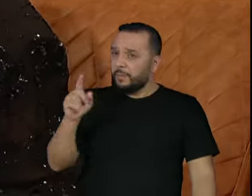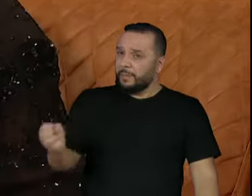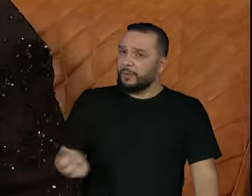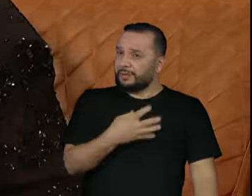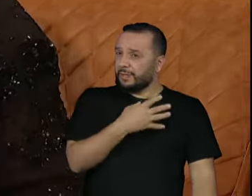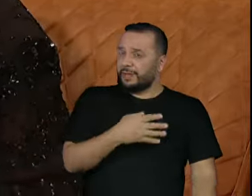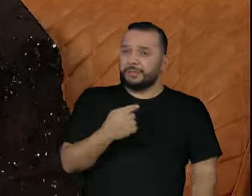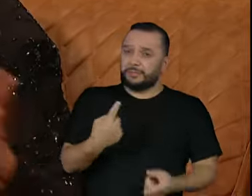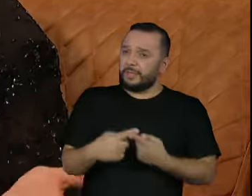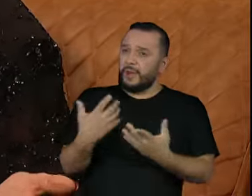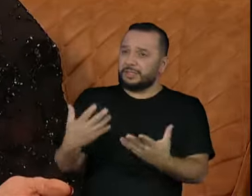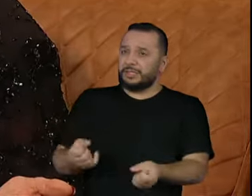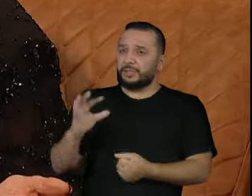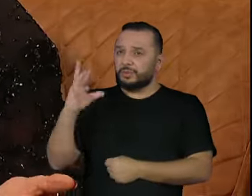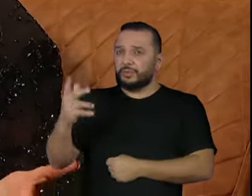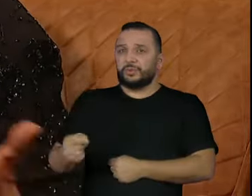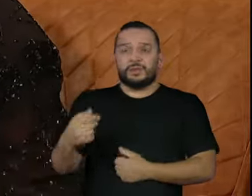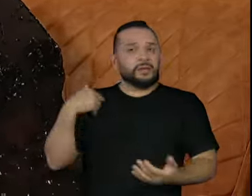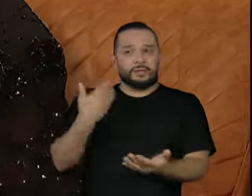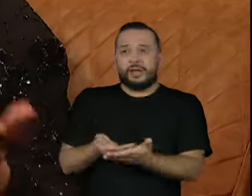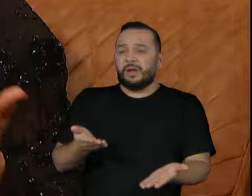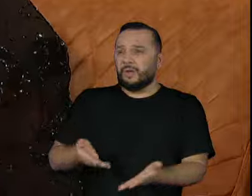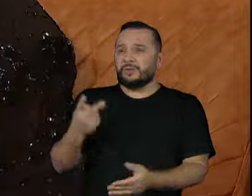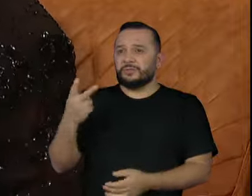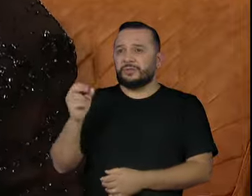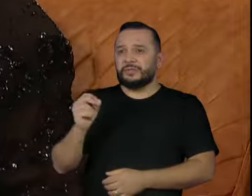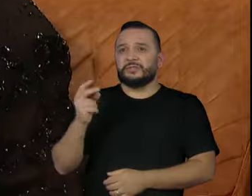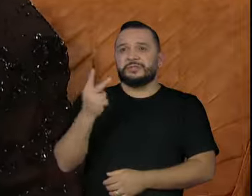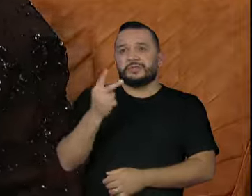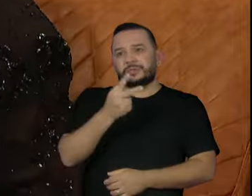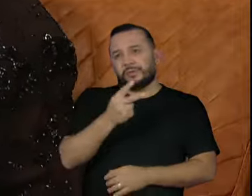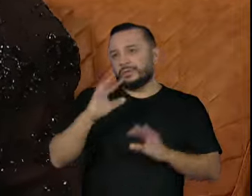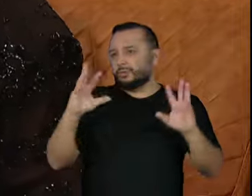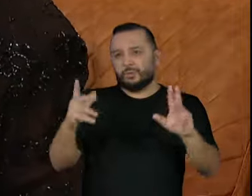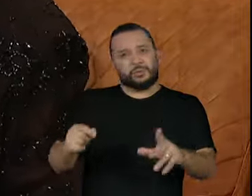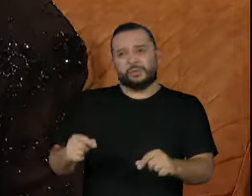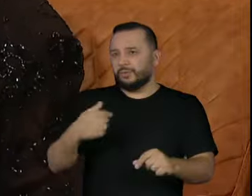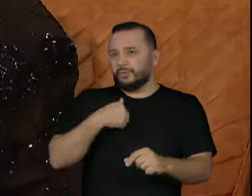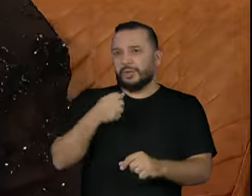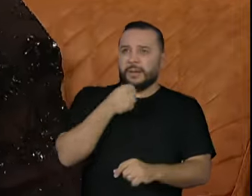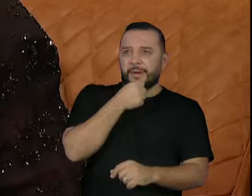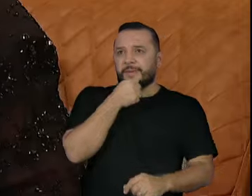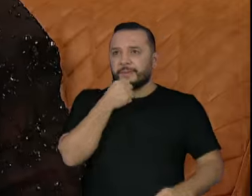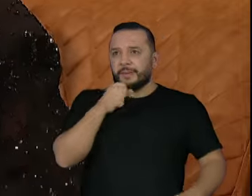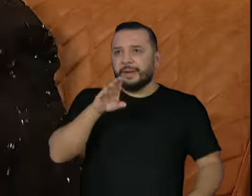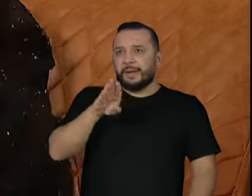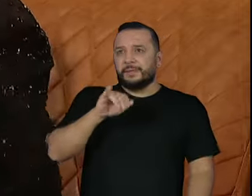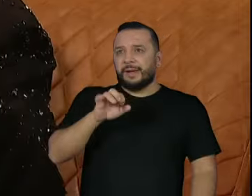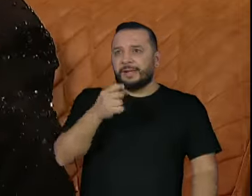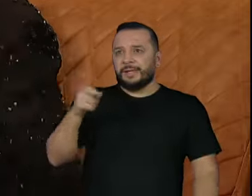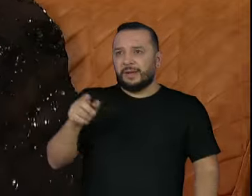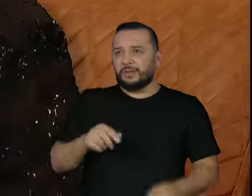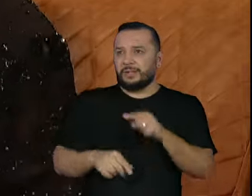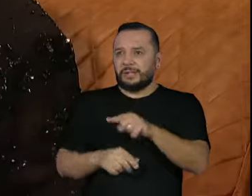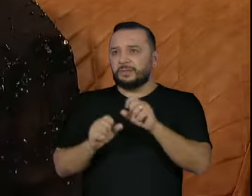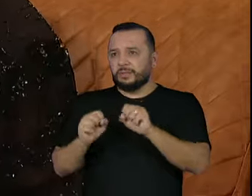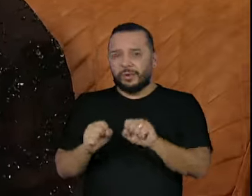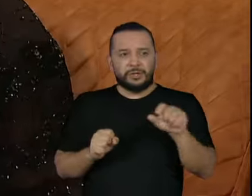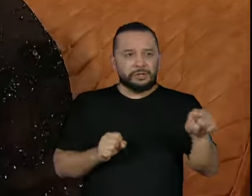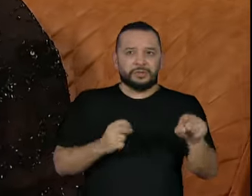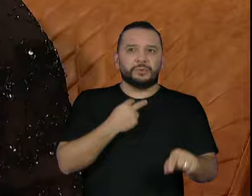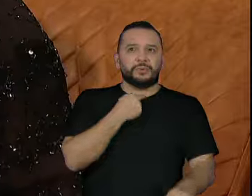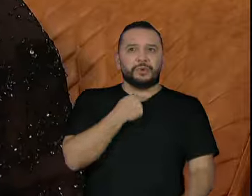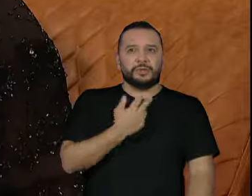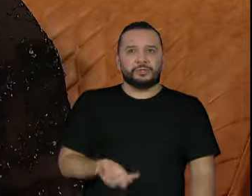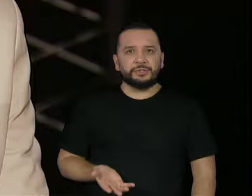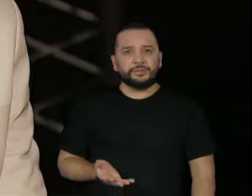hoje, 2022, todo mundo canta baião. Com muito certeza. engraçado isso. É a época, né? Isso pode, isso não pode. É muito engraçado.